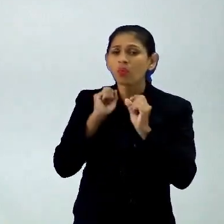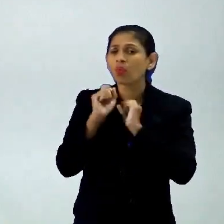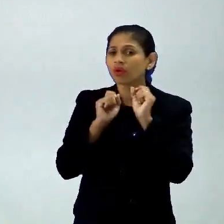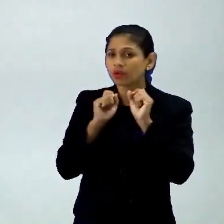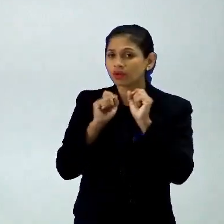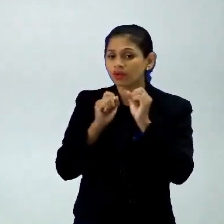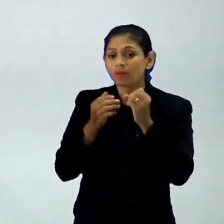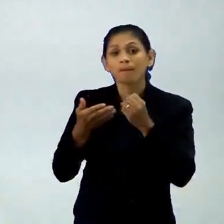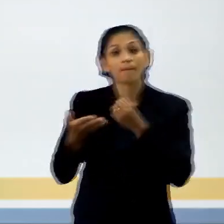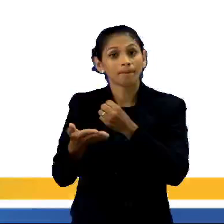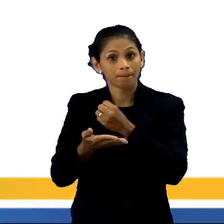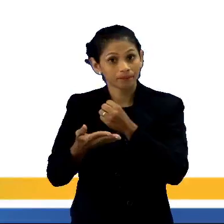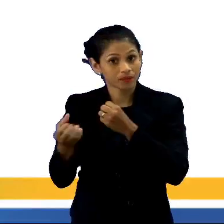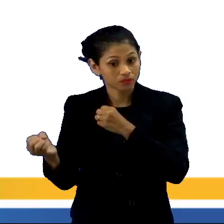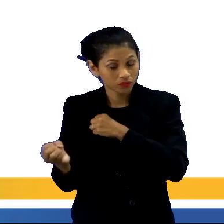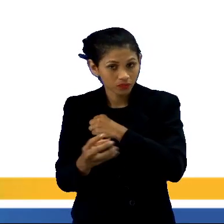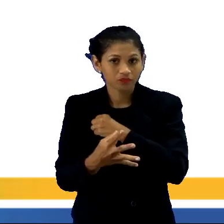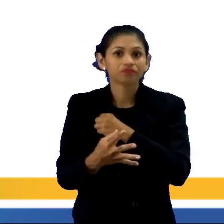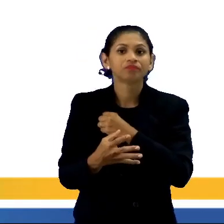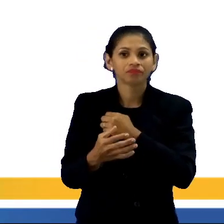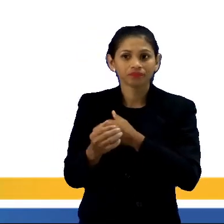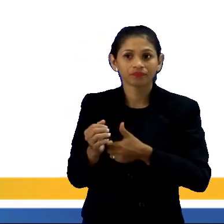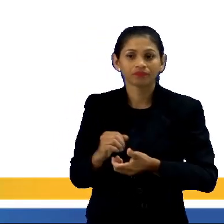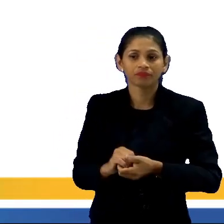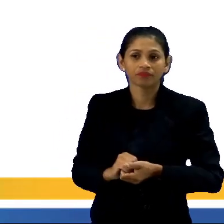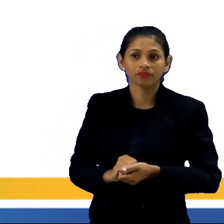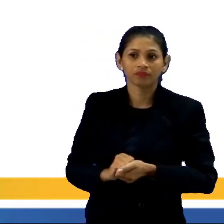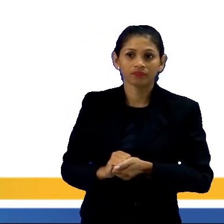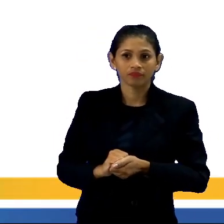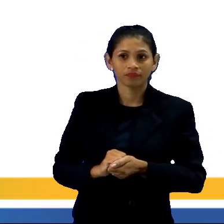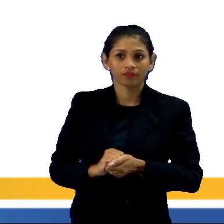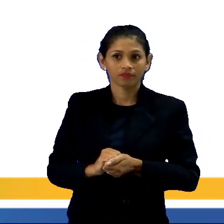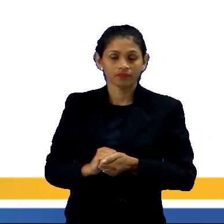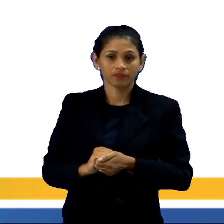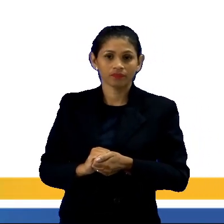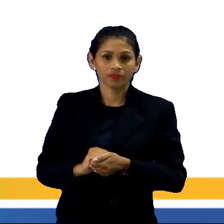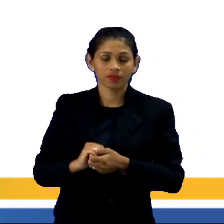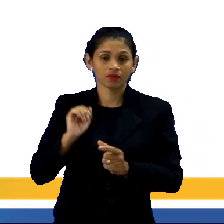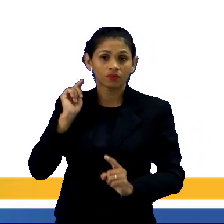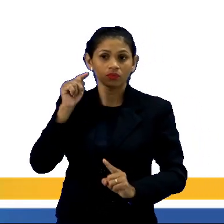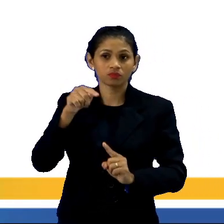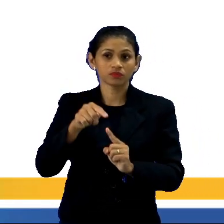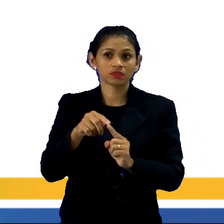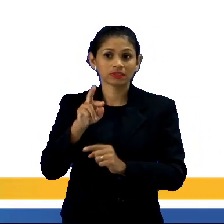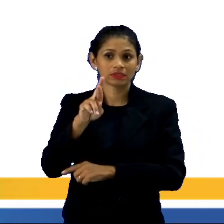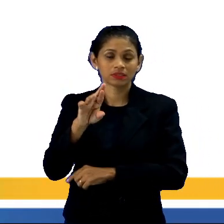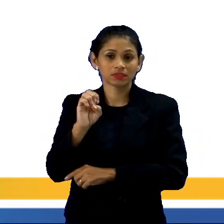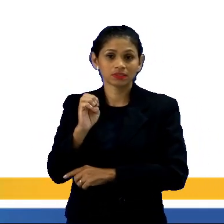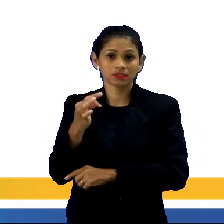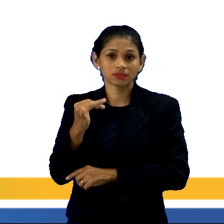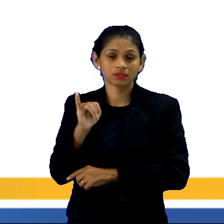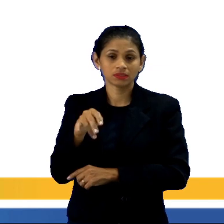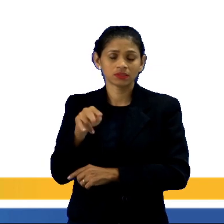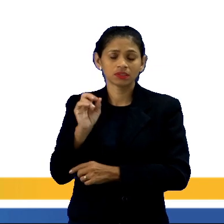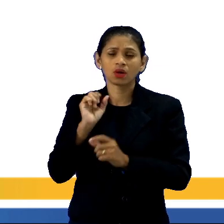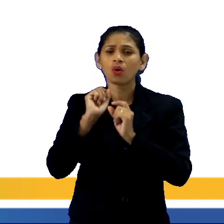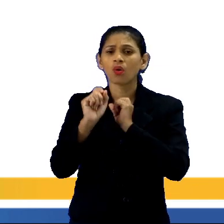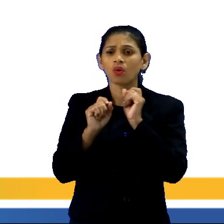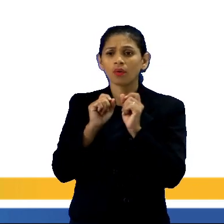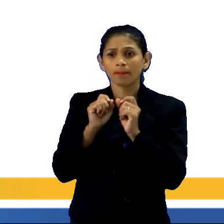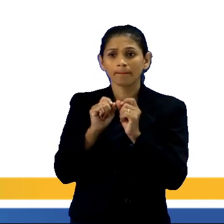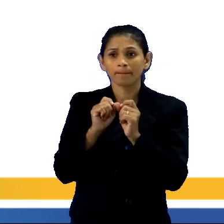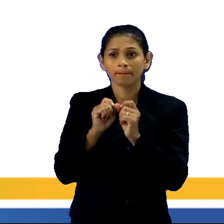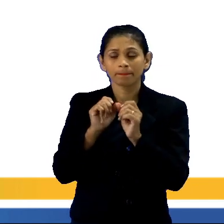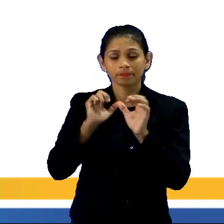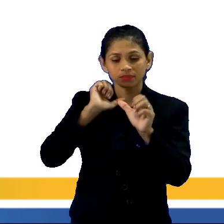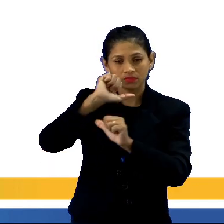você ainda está entrando em reconhecimento. E aí a função da retina vai ser o quê? Transformar a luz em mensagens nervosas